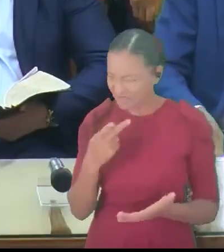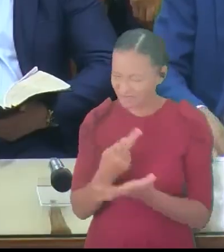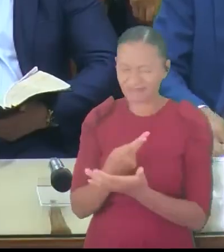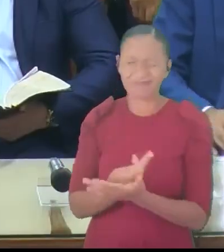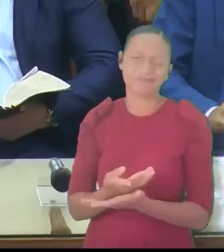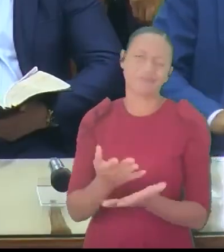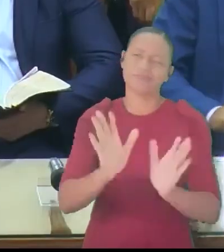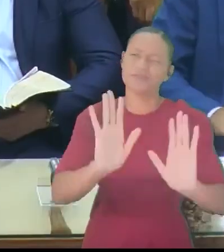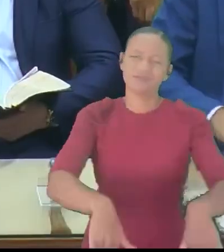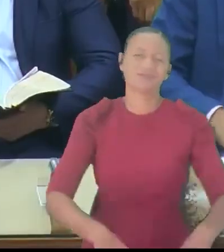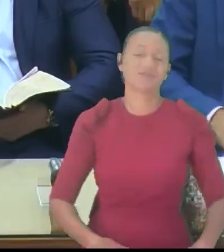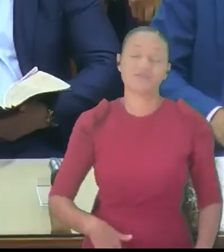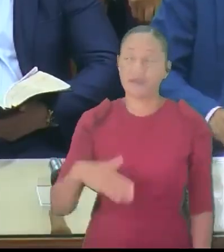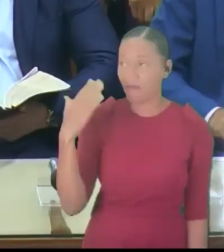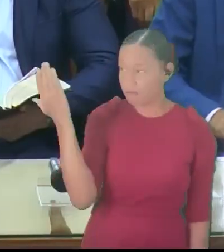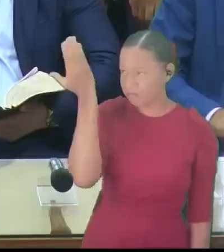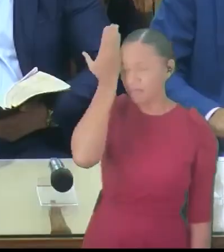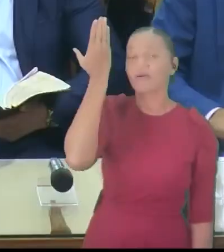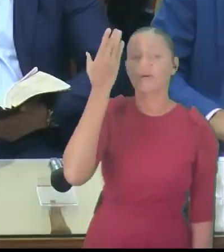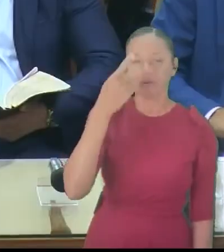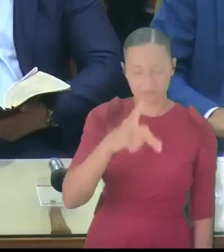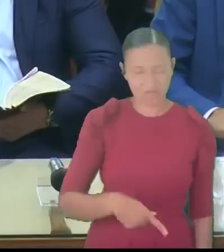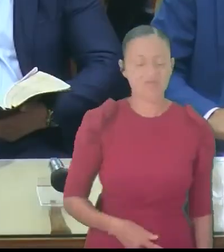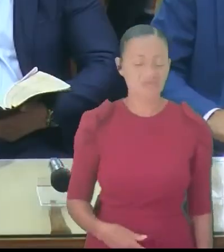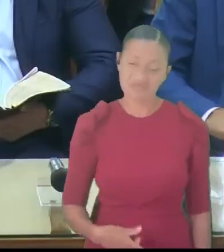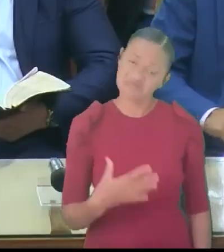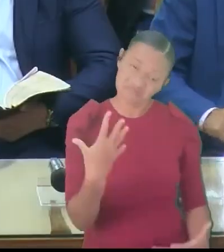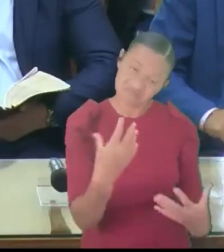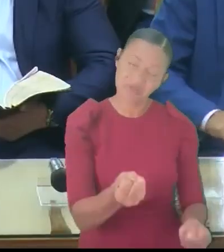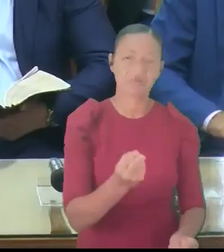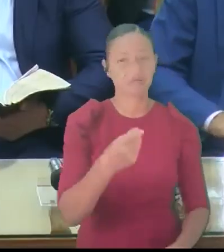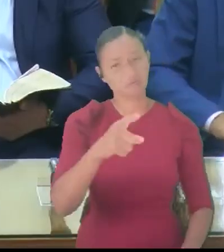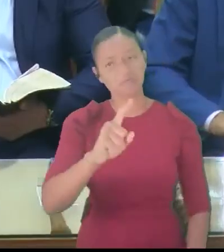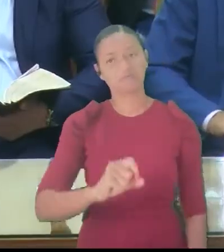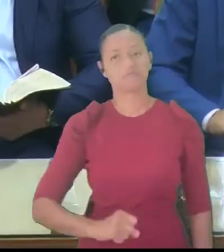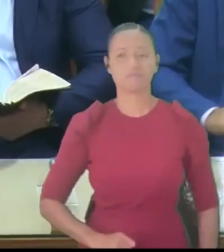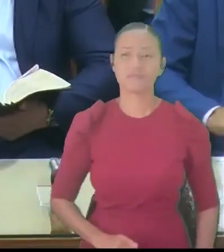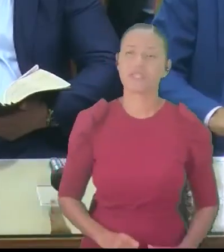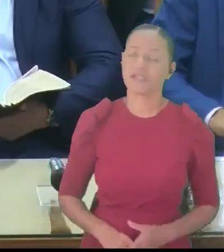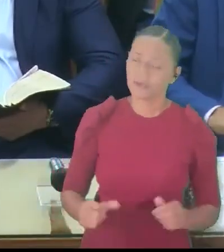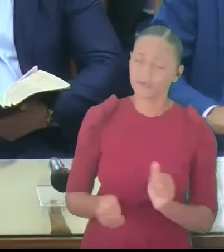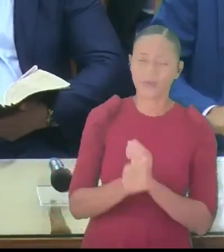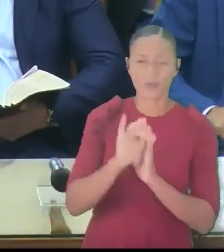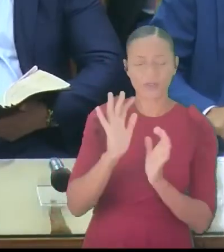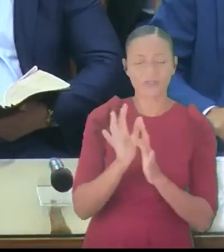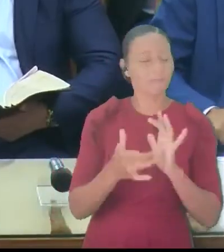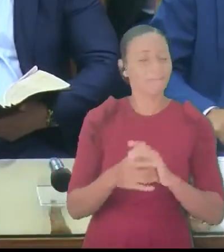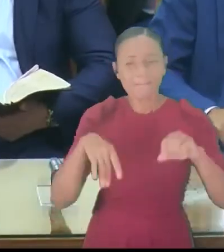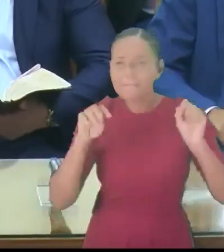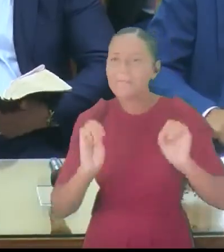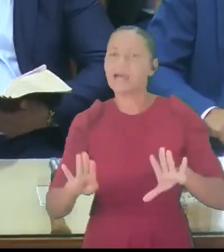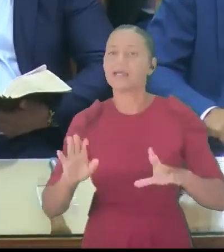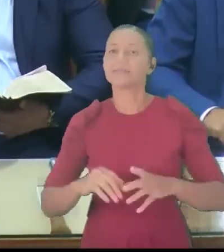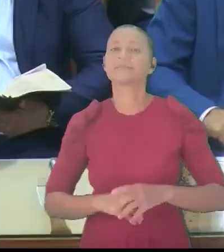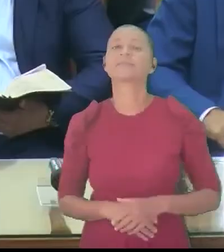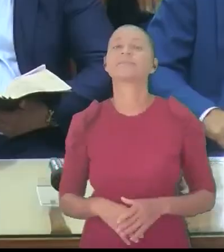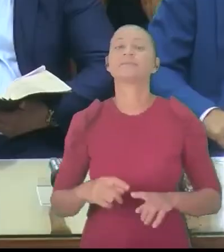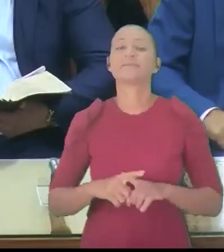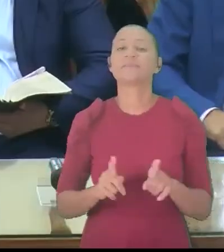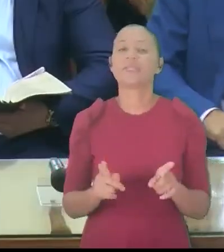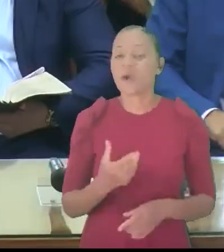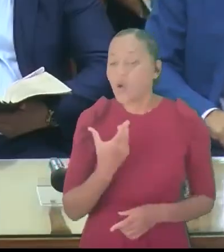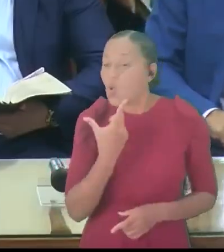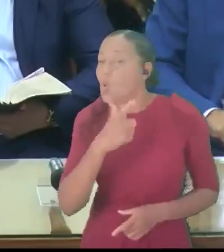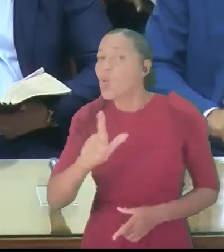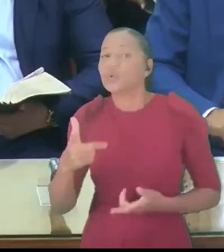diga isso não, vai cair um curisco na sua cabeça. E eu acho bem empregado que caia. Glória a Jesus. Muito bem. Mas eu tenho outra